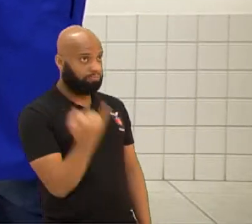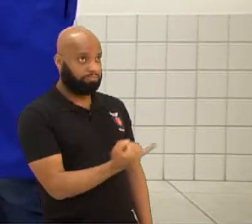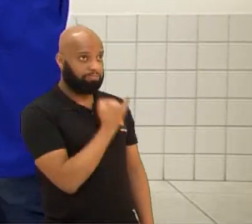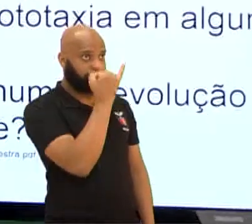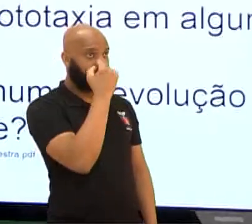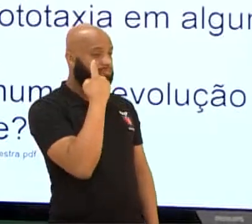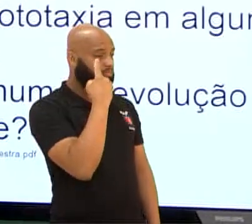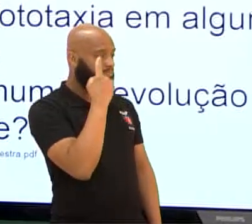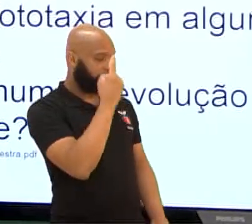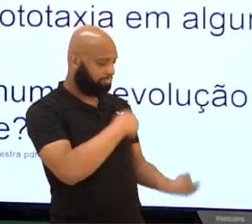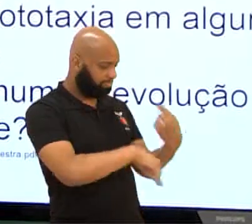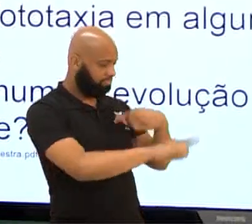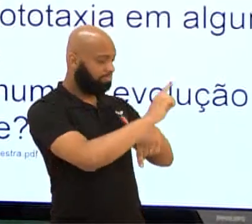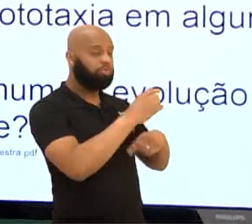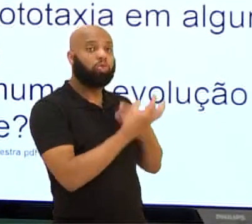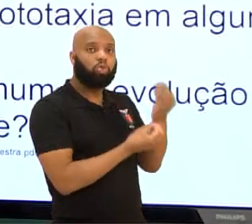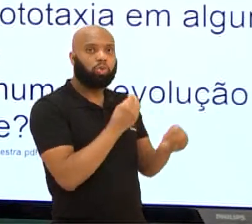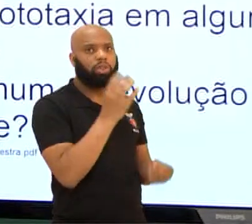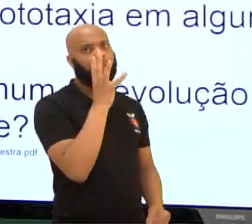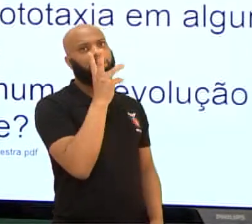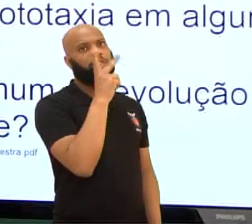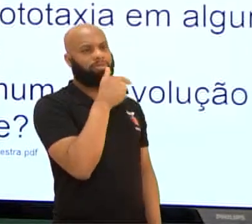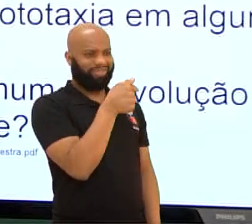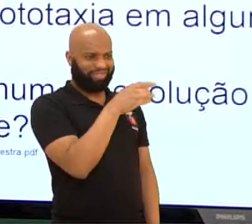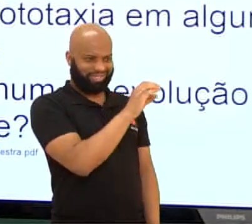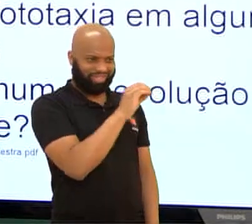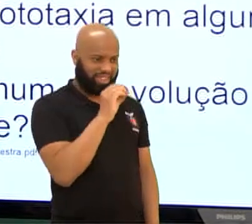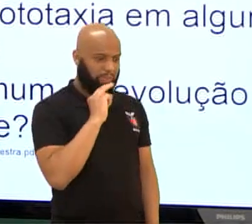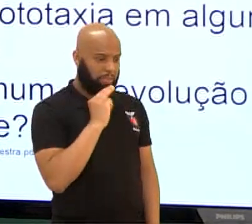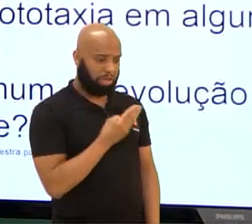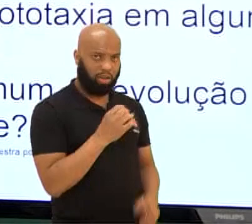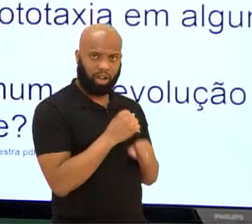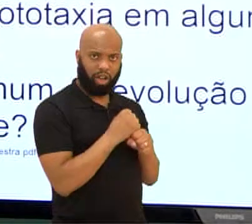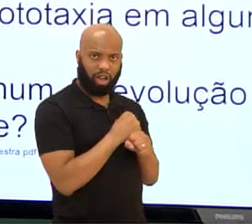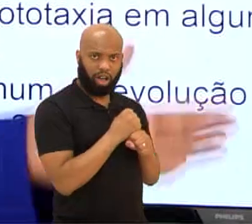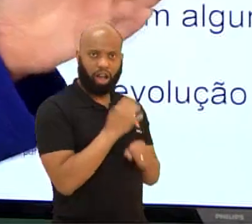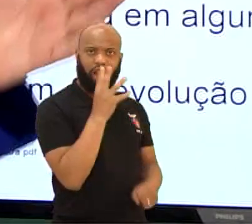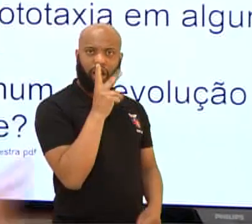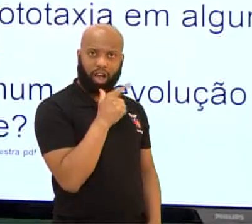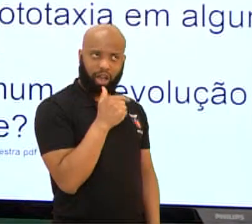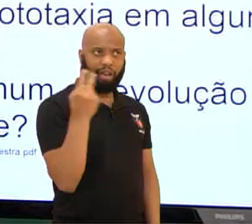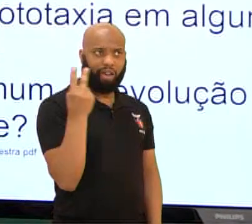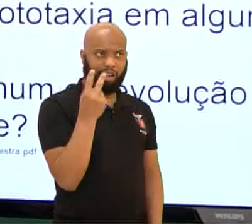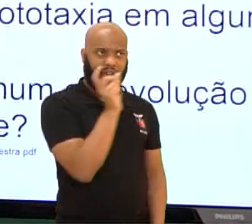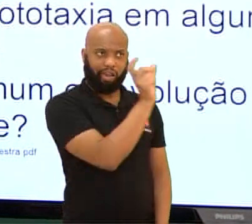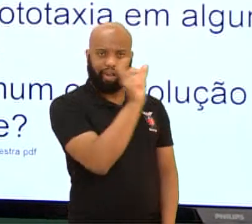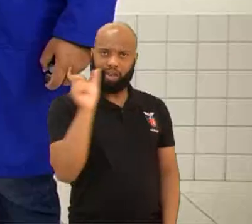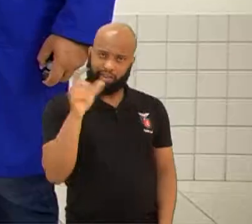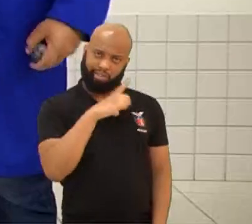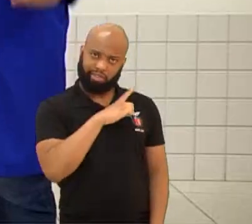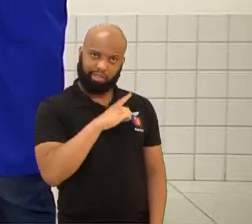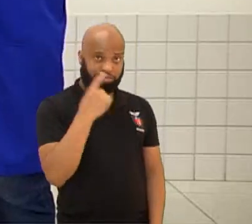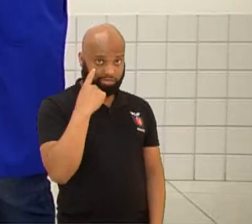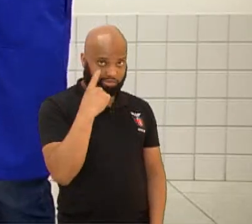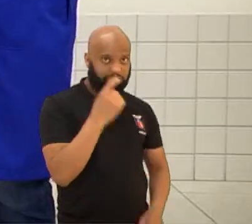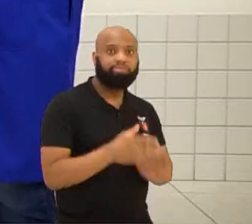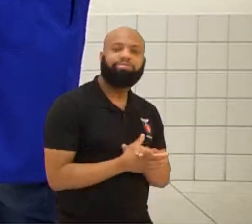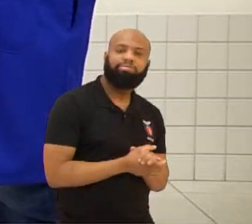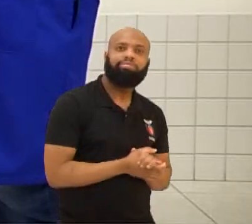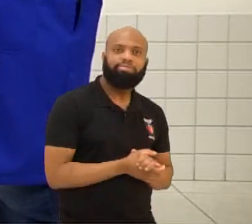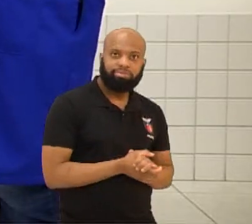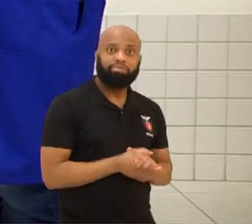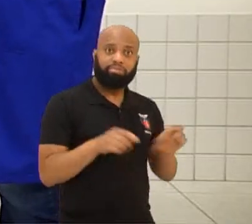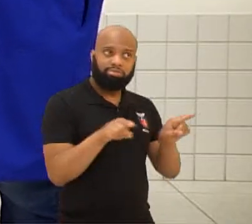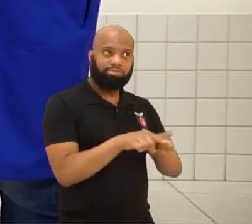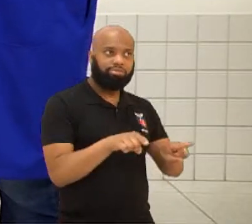ver que a evolução ela acontece, demora um período de tempo. Não é da noite para o dia, então demora um período relativamente amplo. Tá? E,